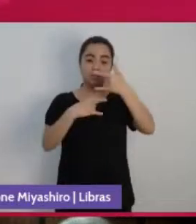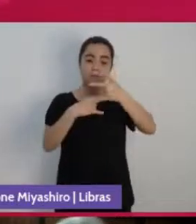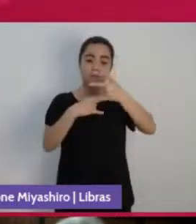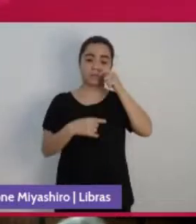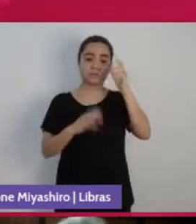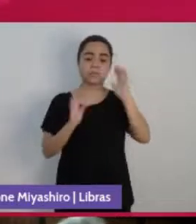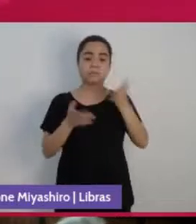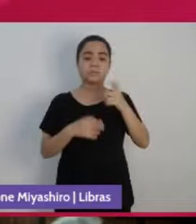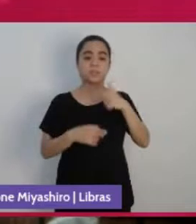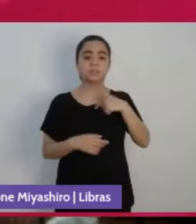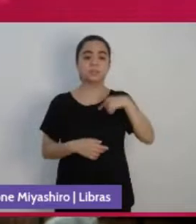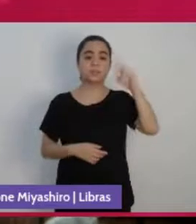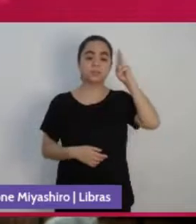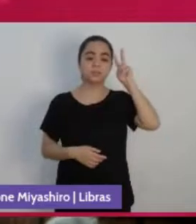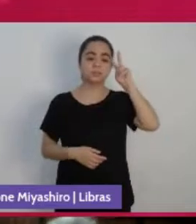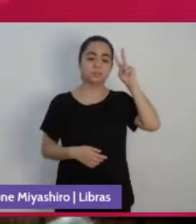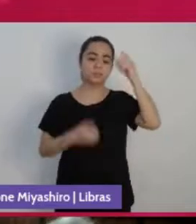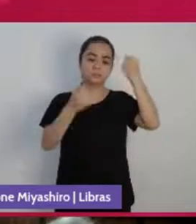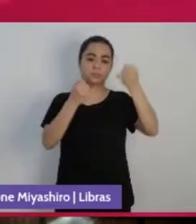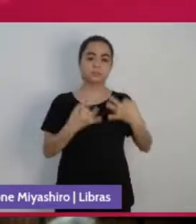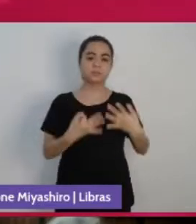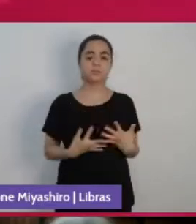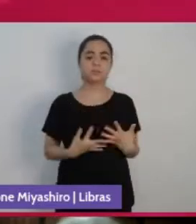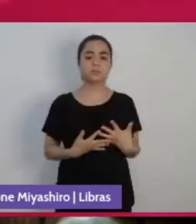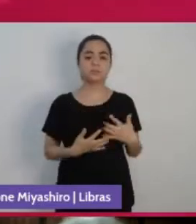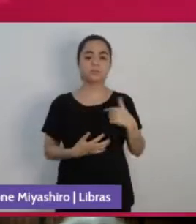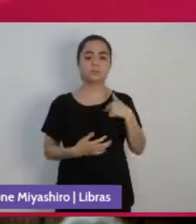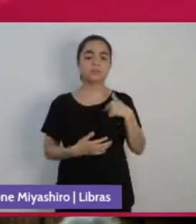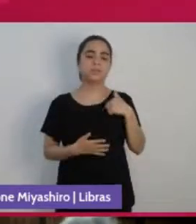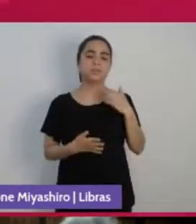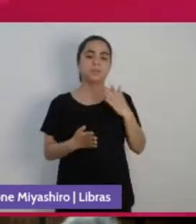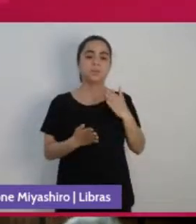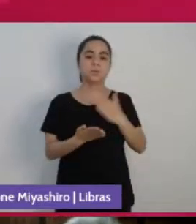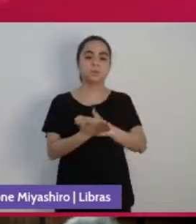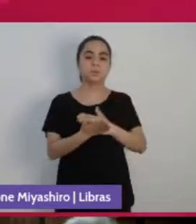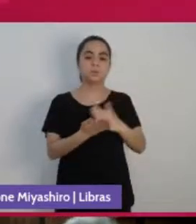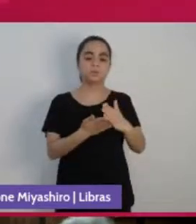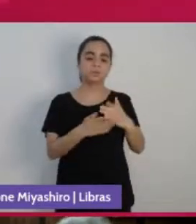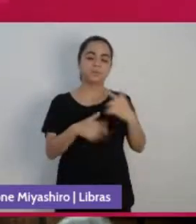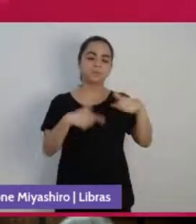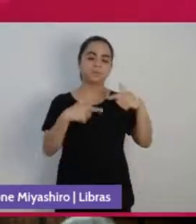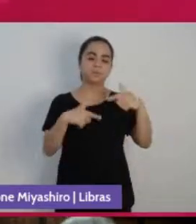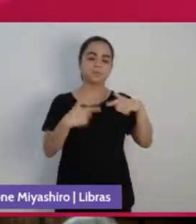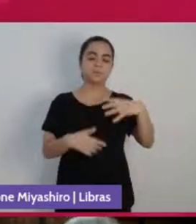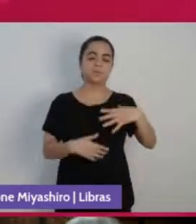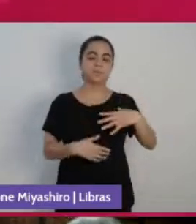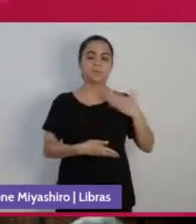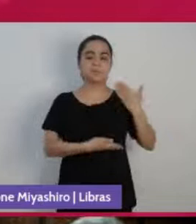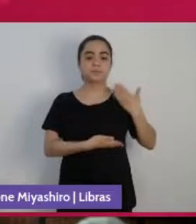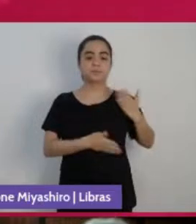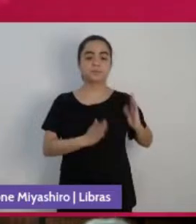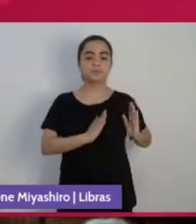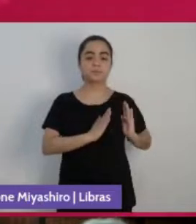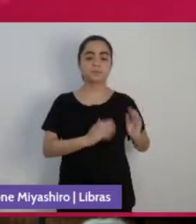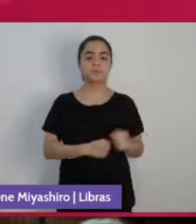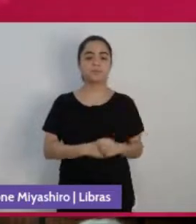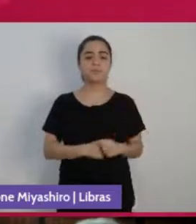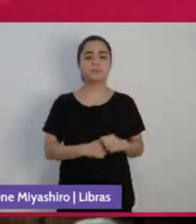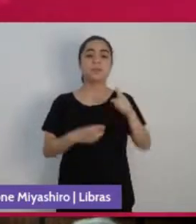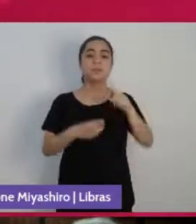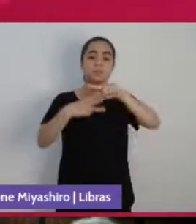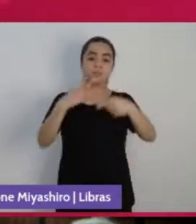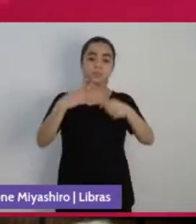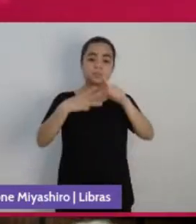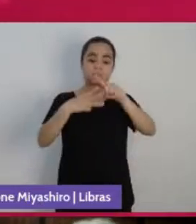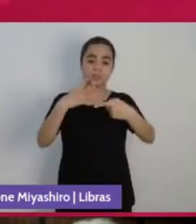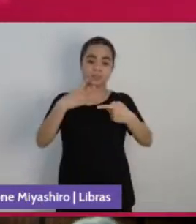né, de quando eu entrei na mamografia. Quando eu entrei na mamografia, a gente fazia 3 incidências, a gente